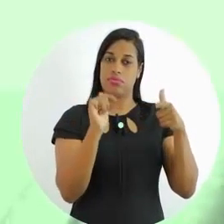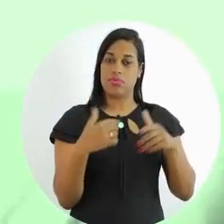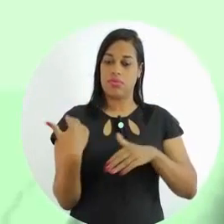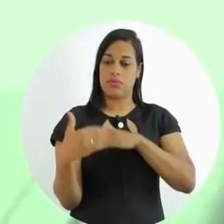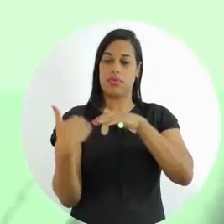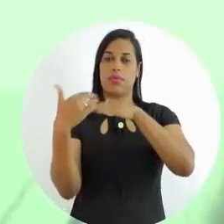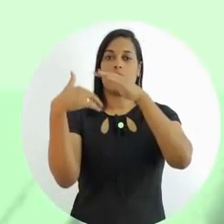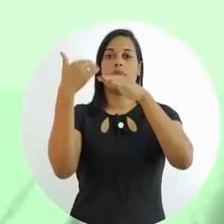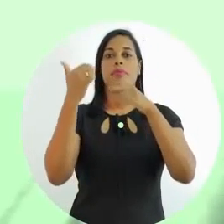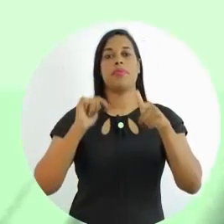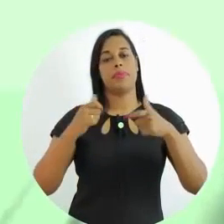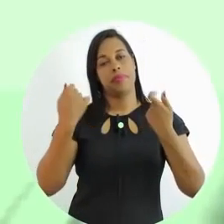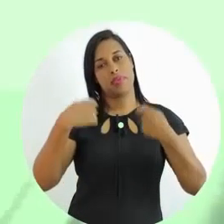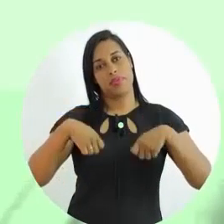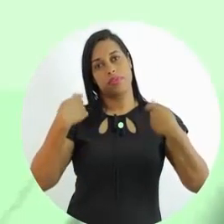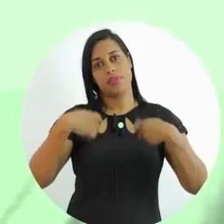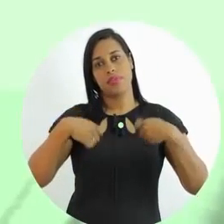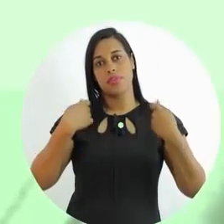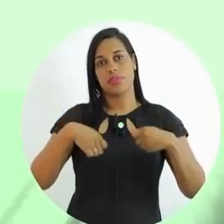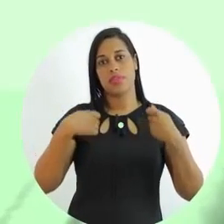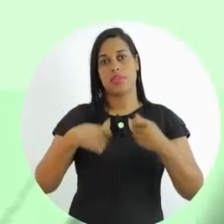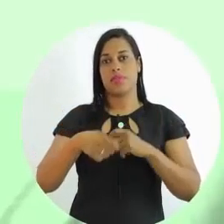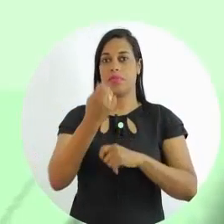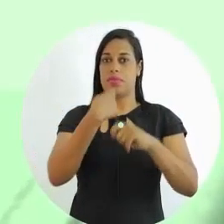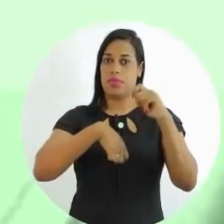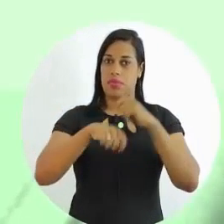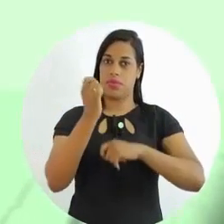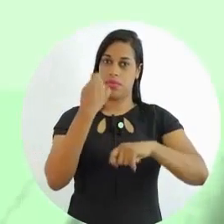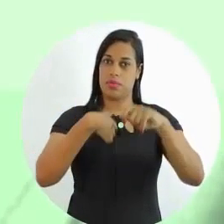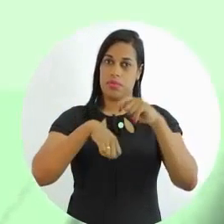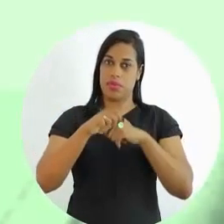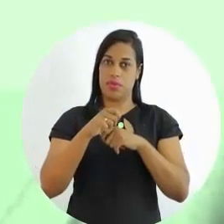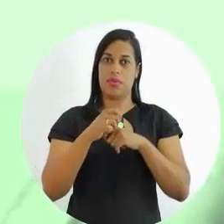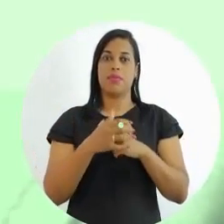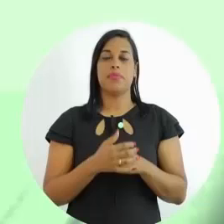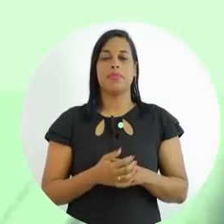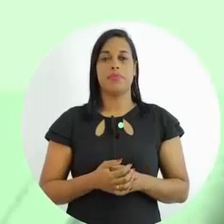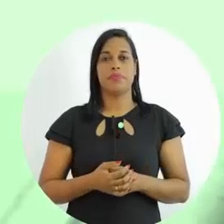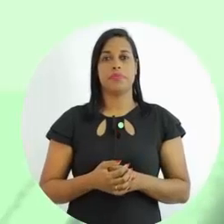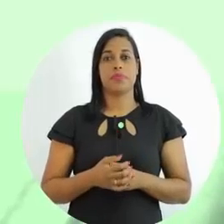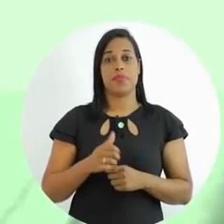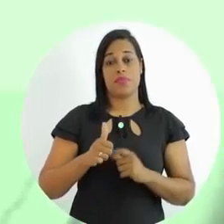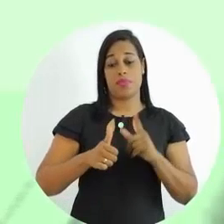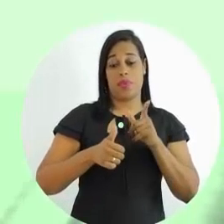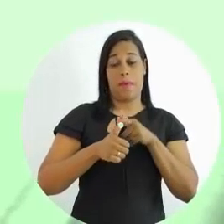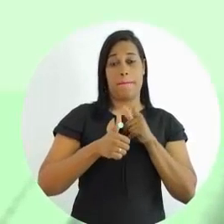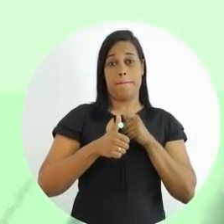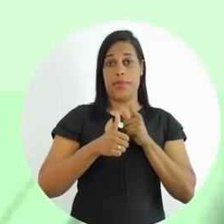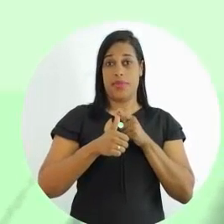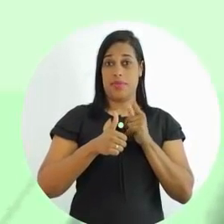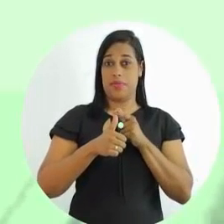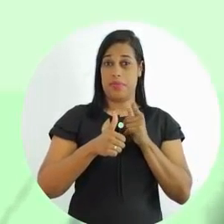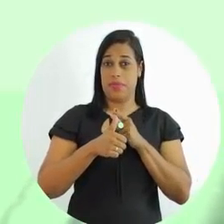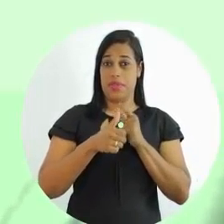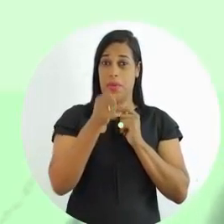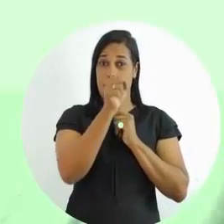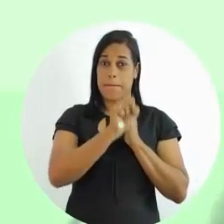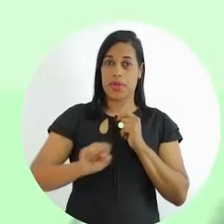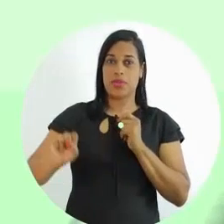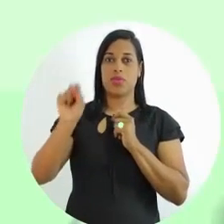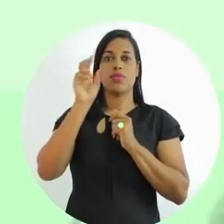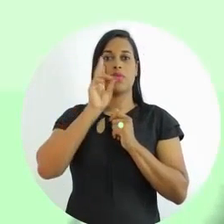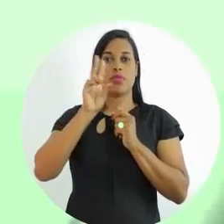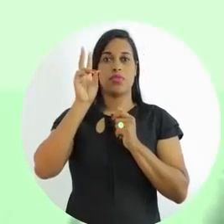o desenvolvimento do trabalho que era necessário para a economia naquele momento. Então, o primeiro